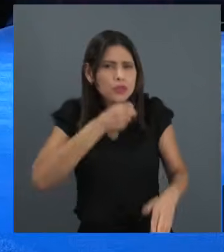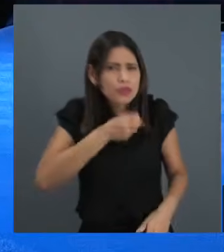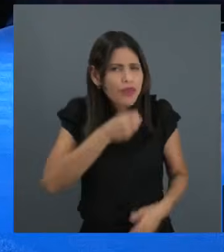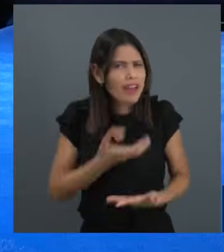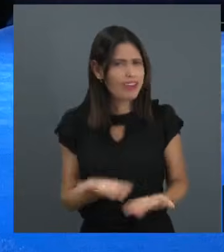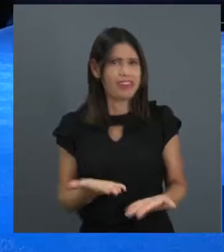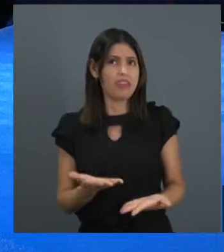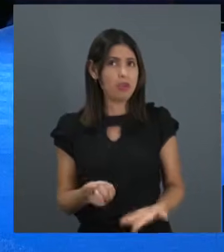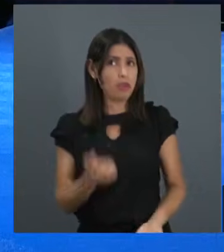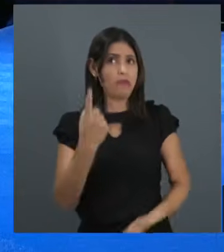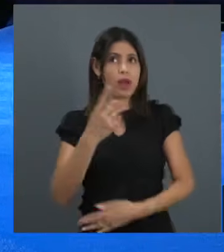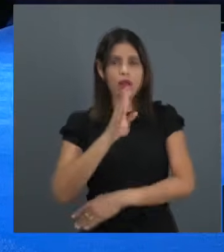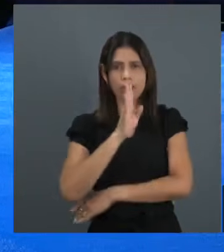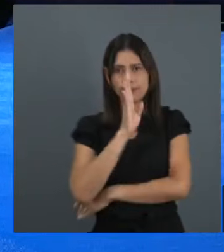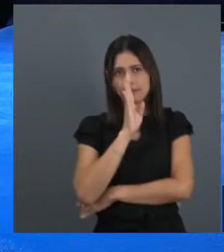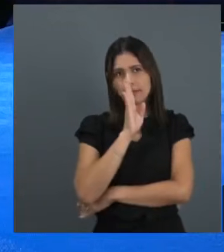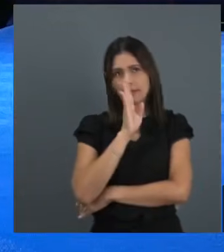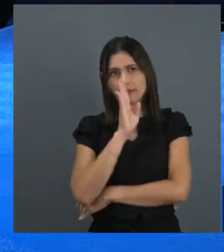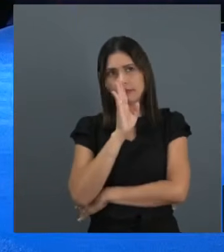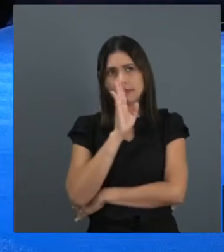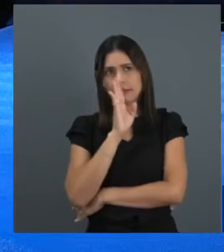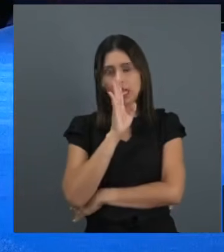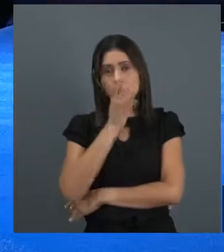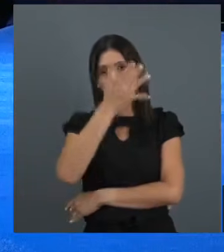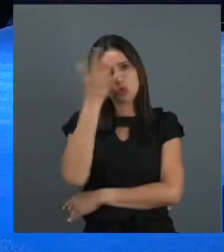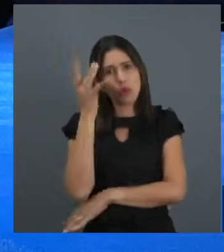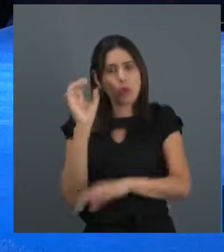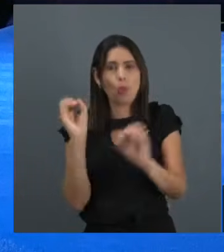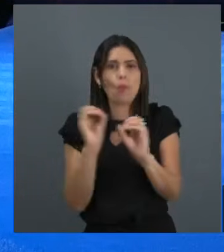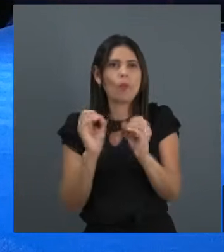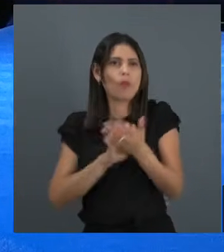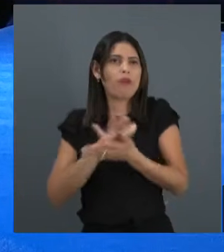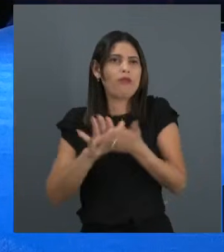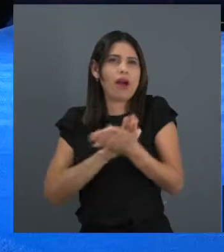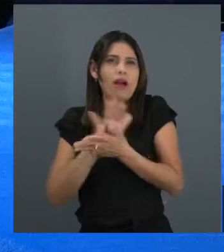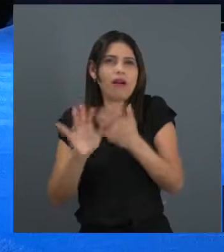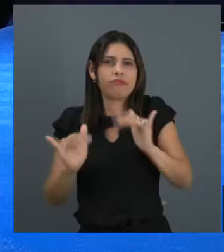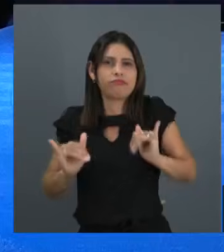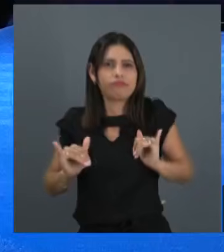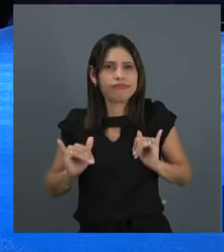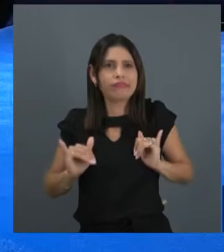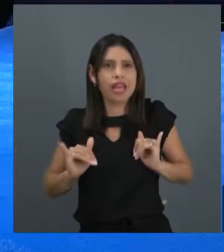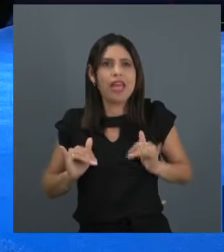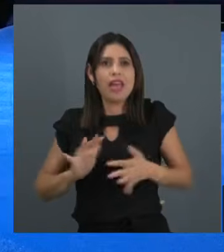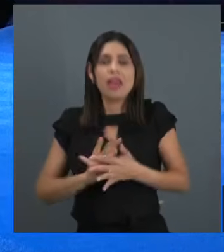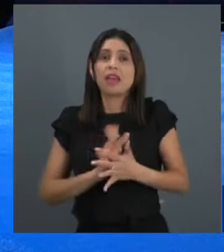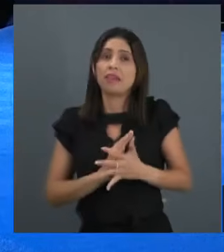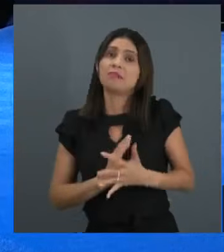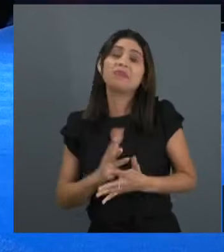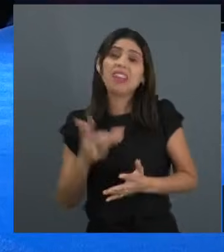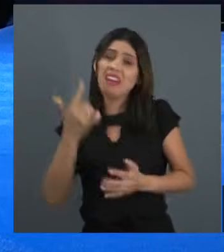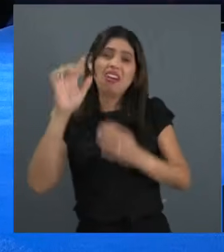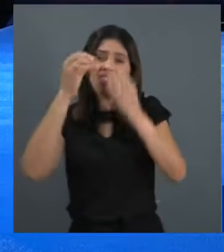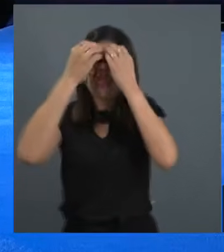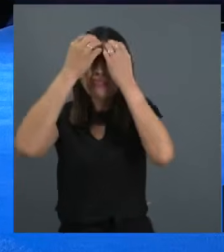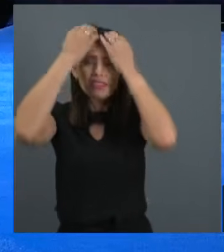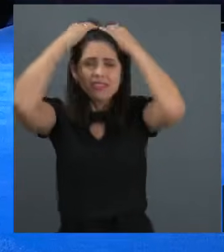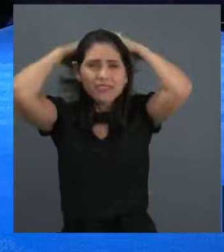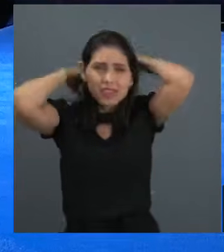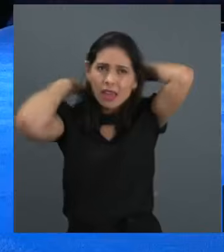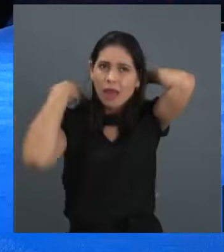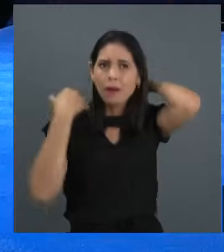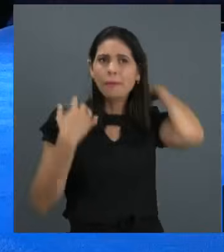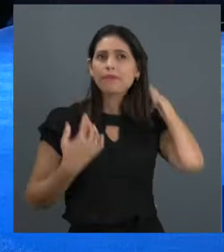fala nesse assunto. É porque o desgaste, quem está no poder é outro, e o desgaste